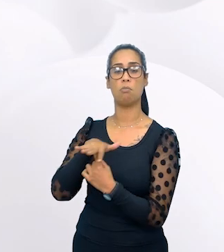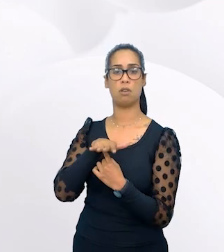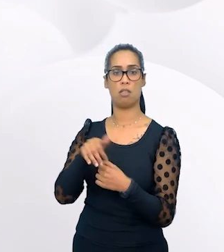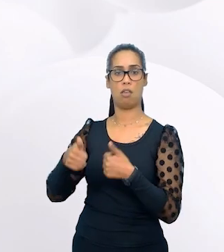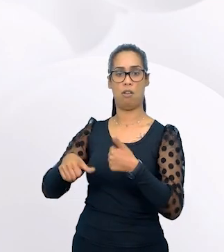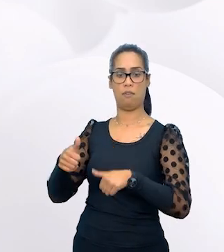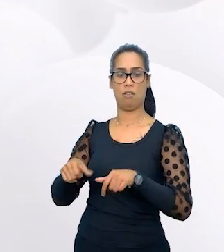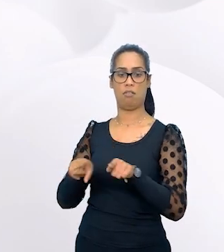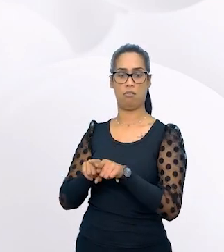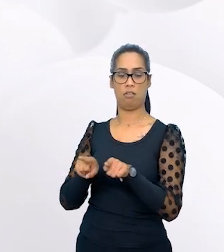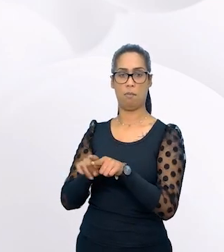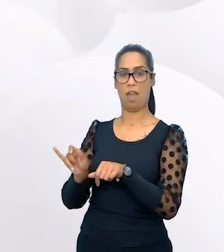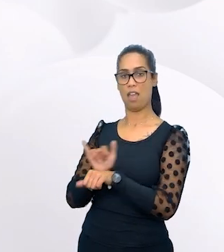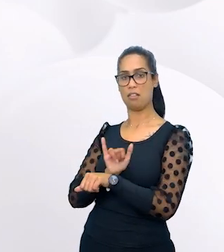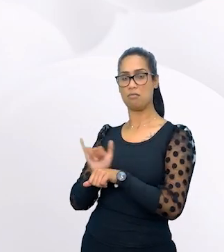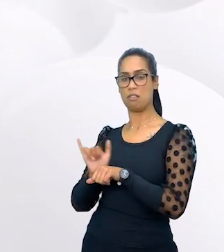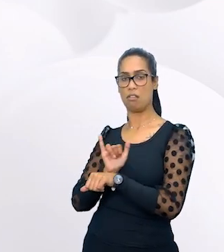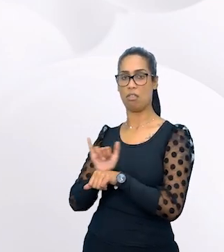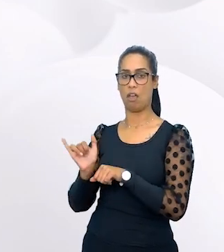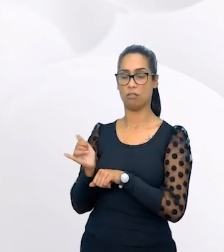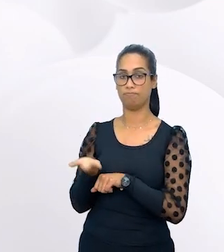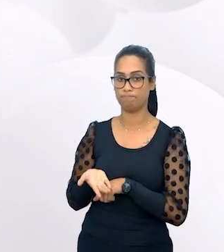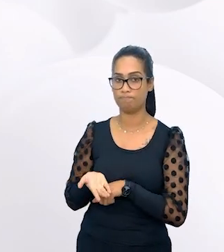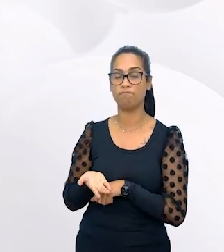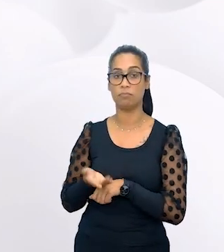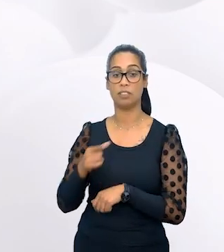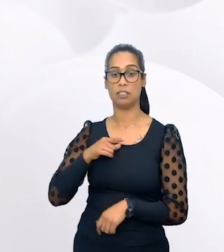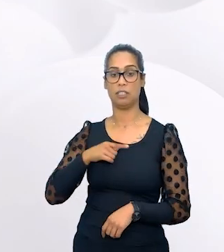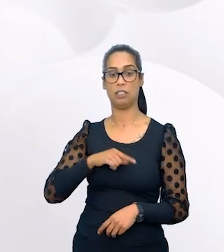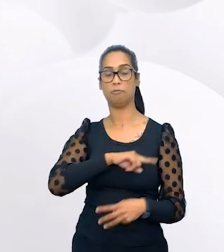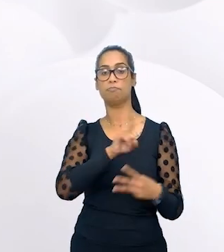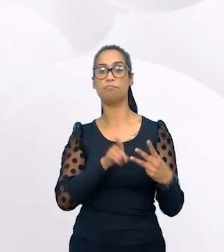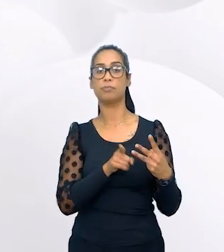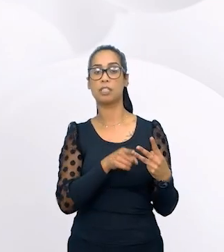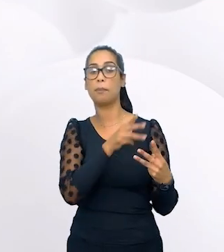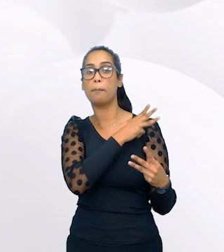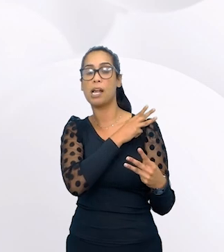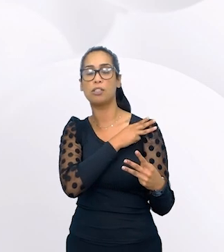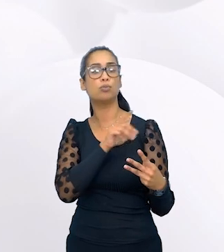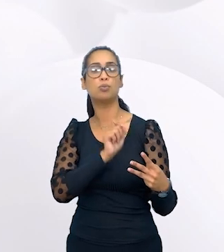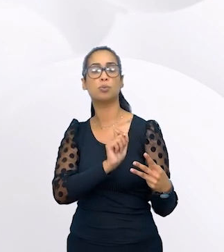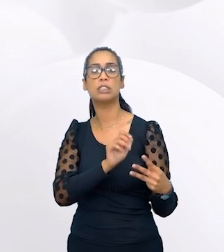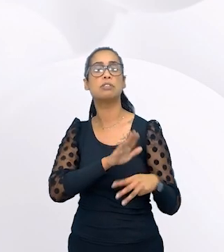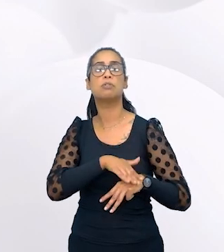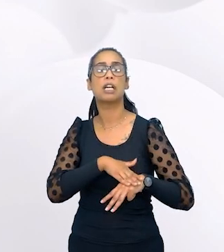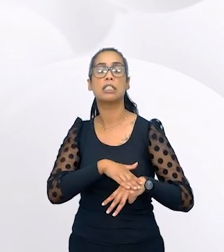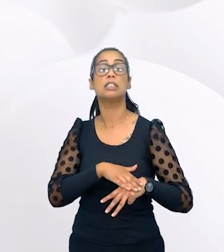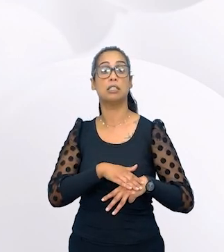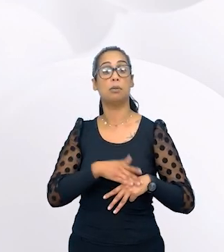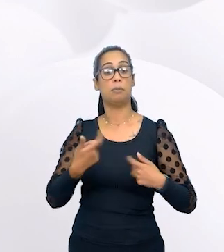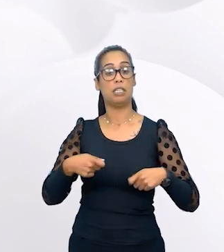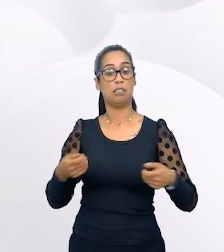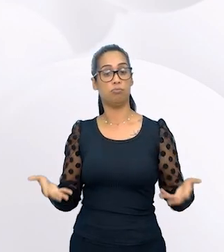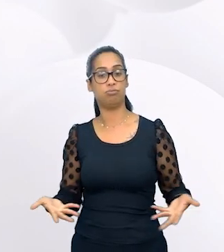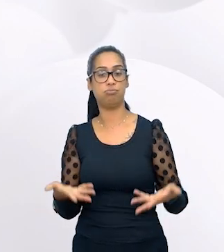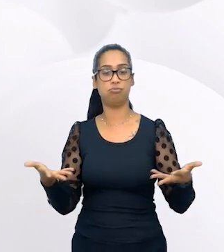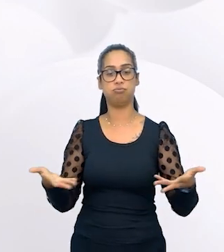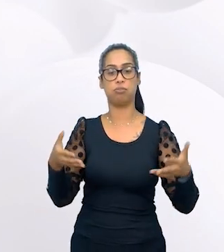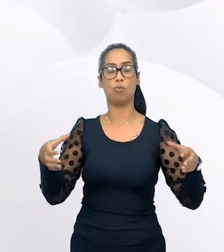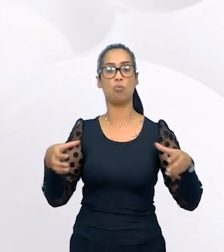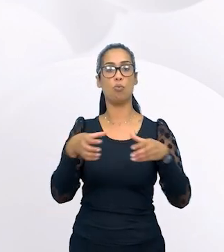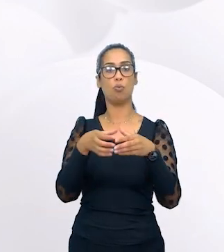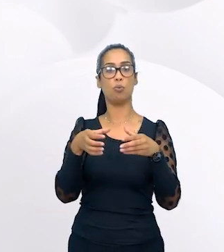construção de estratégias de equacionamento. E no ensino médio, incentivar a formação ou participação em coletivos